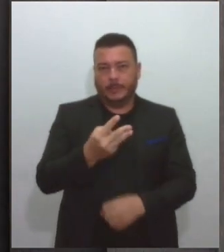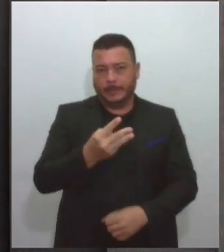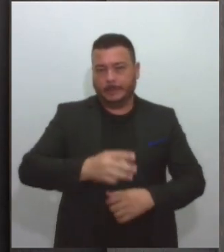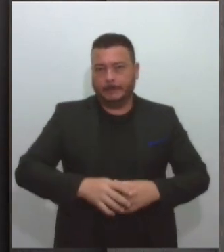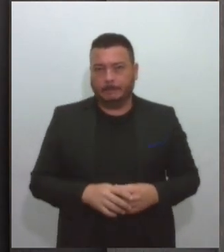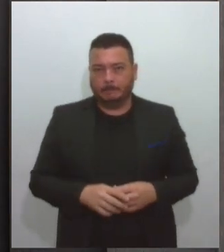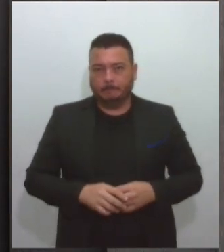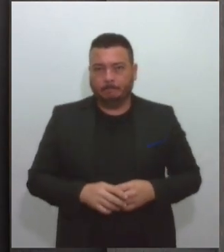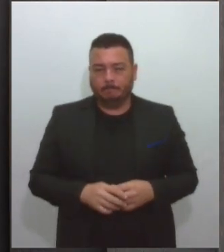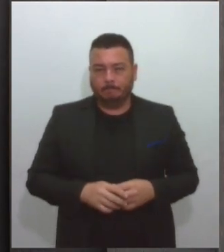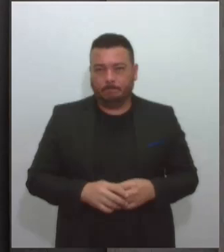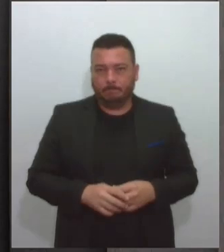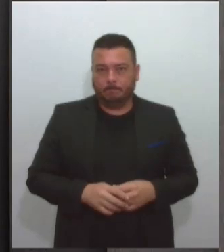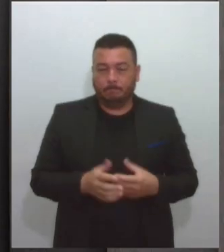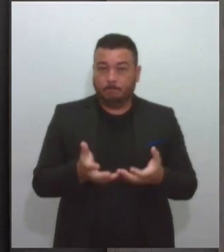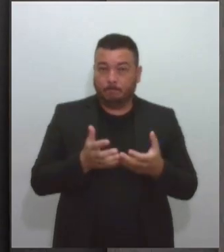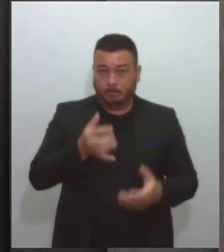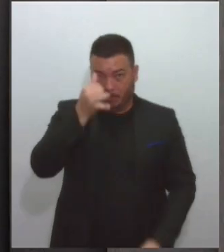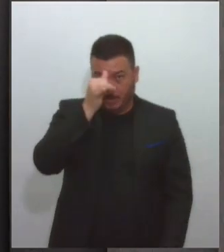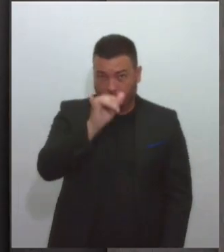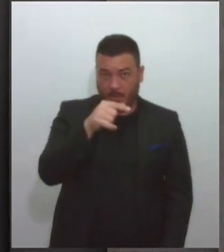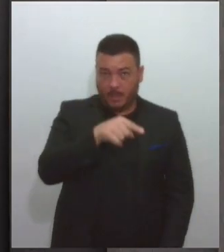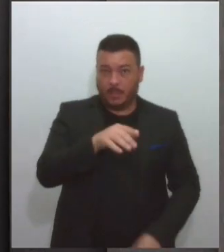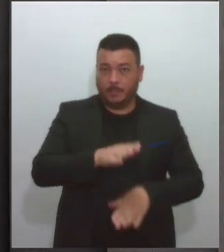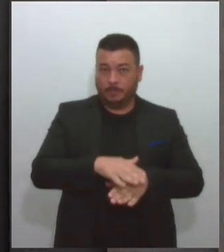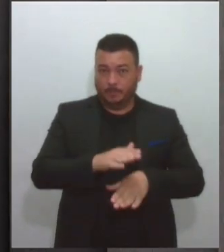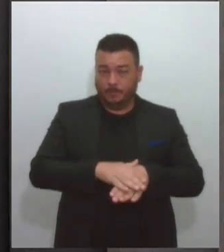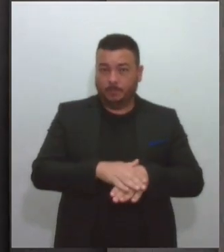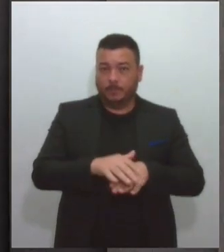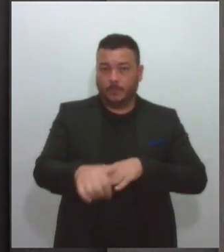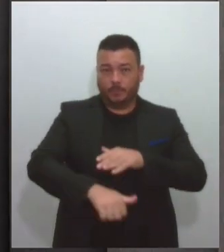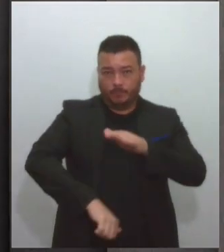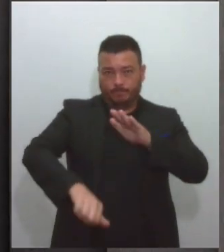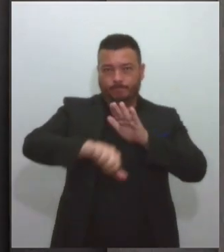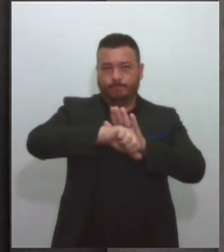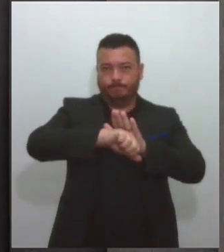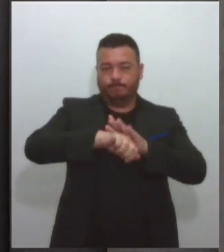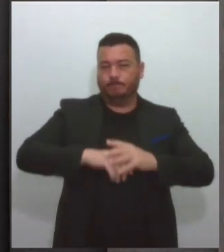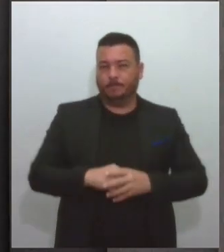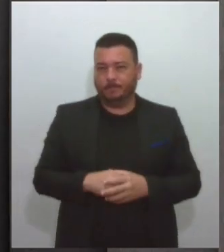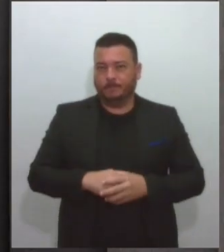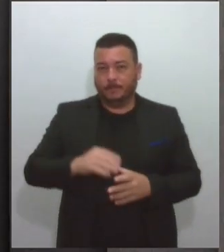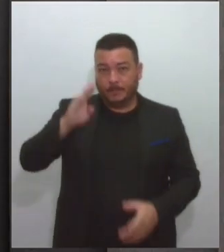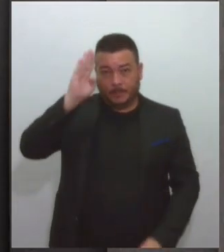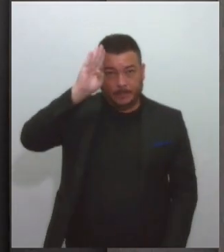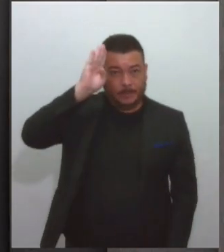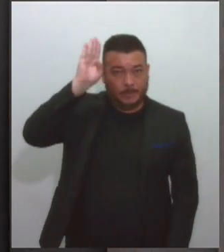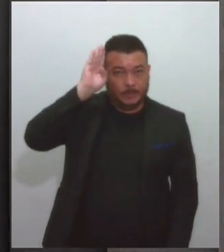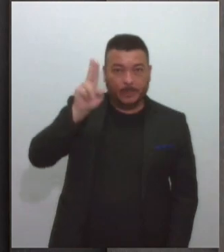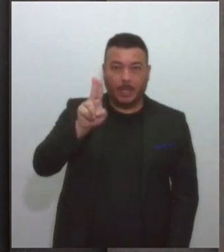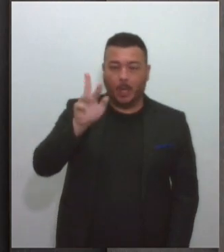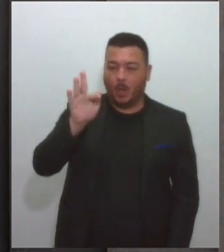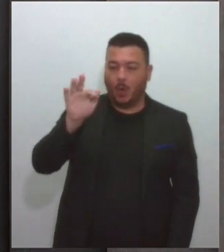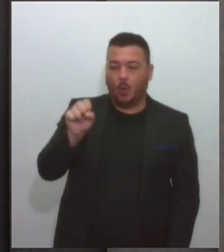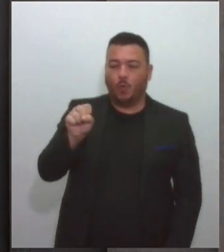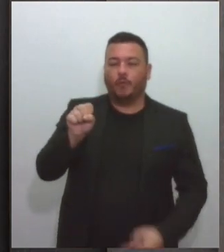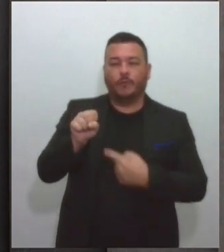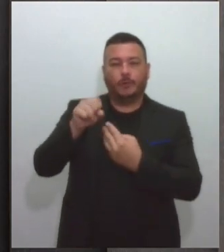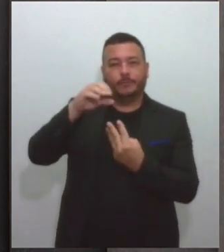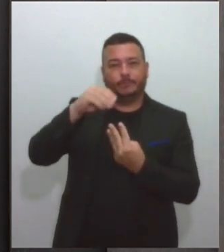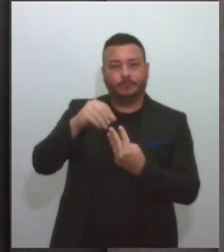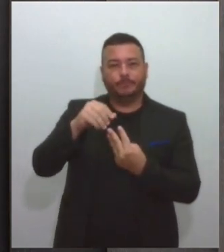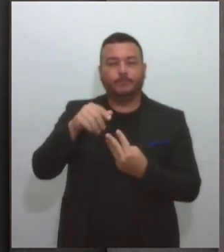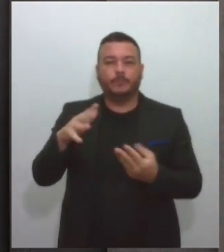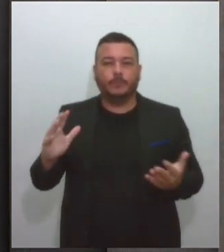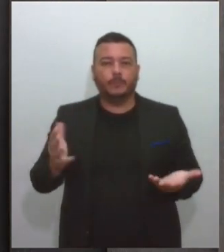pelo combate a estas práticas criminosas, acadêmicos da Universidade Federal de Sergipe realizam nesta